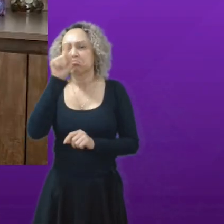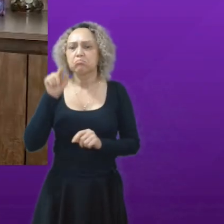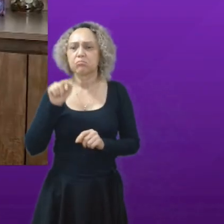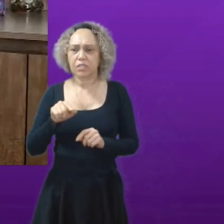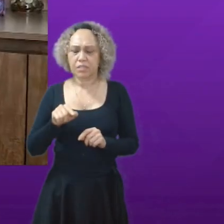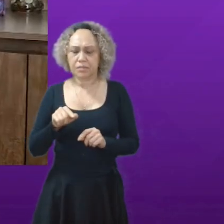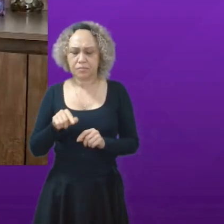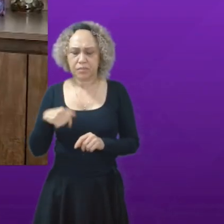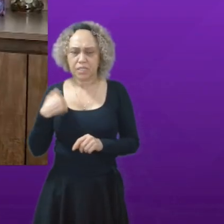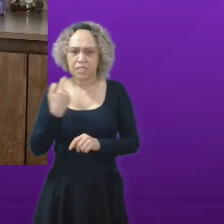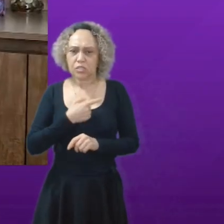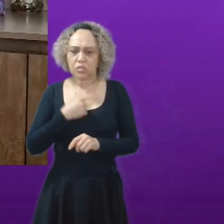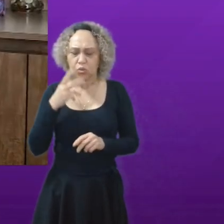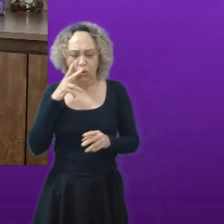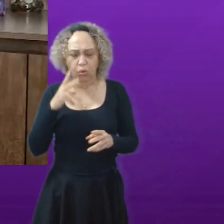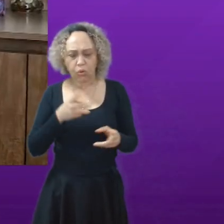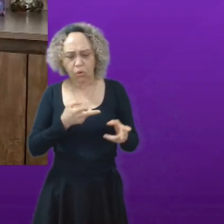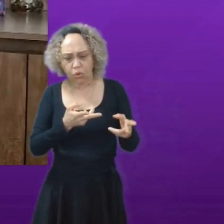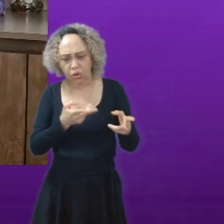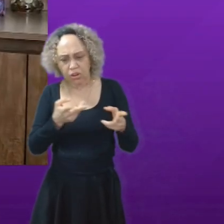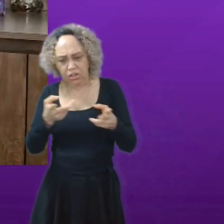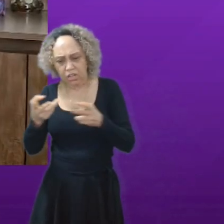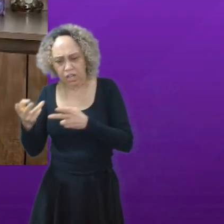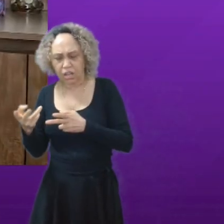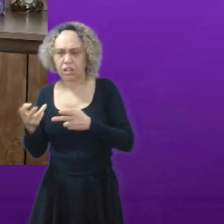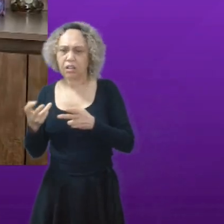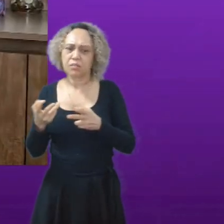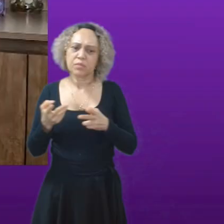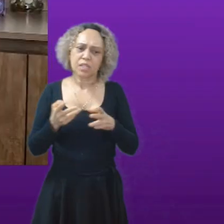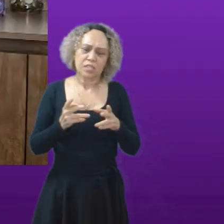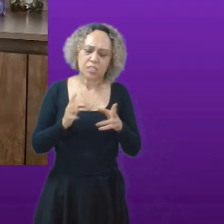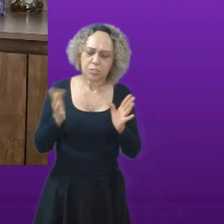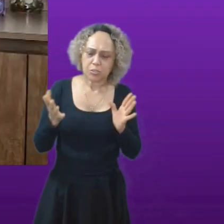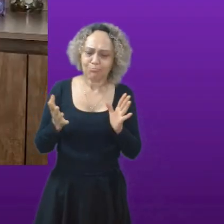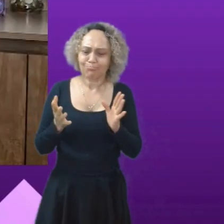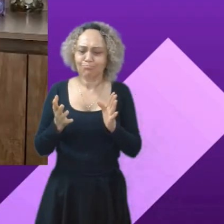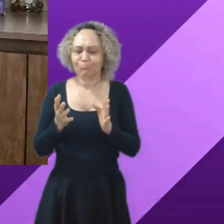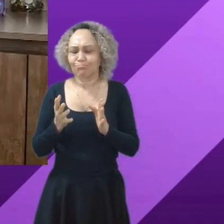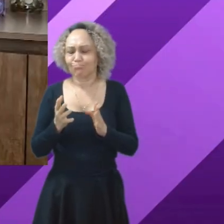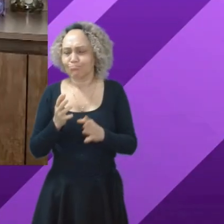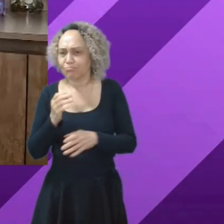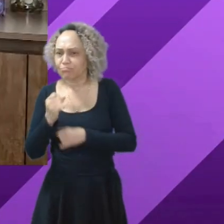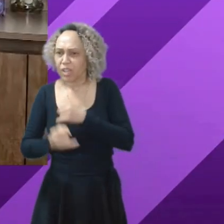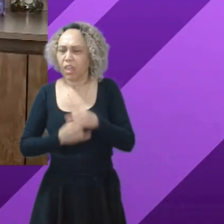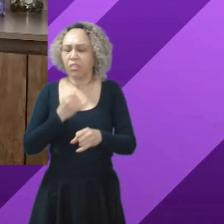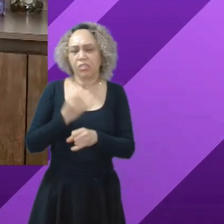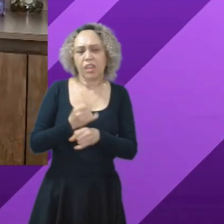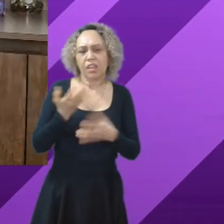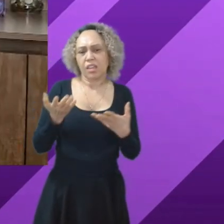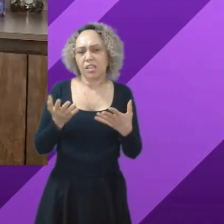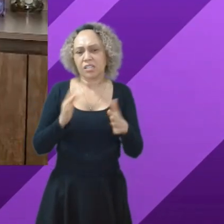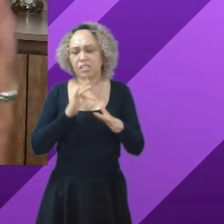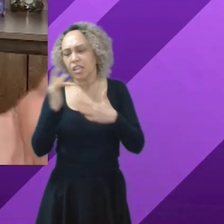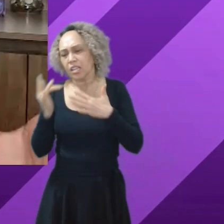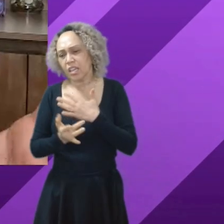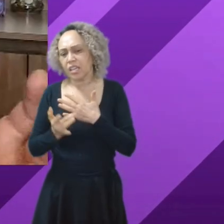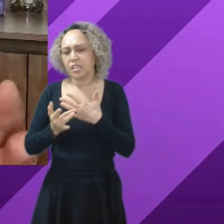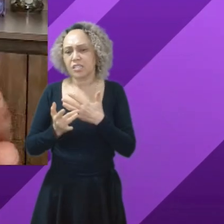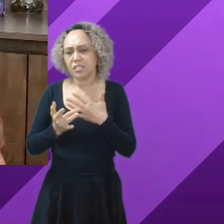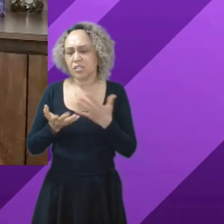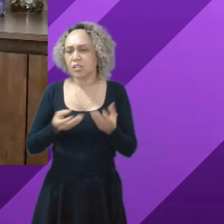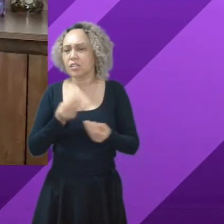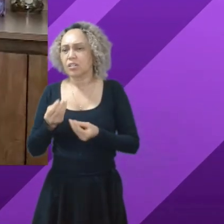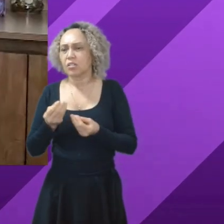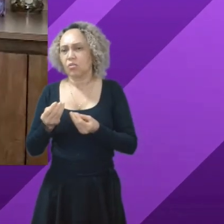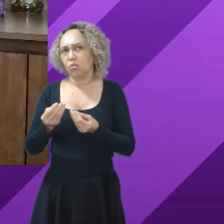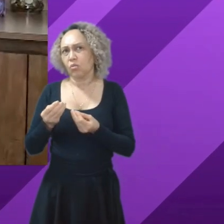esses veículos, né, e essas organizações que estão realmente comprometidas pela nossa